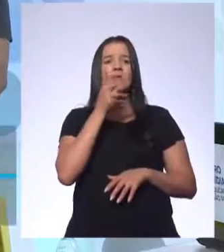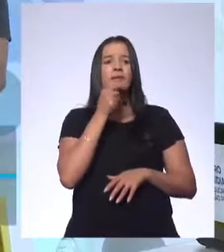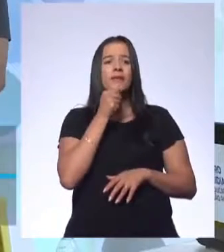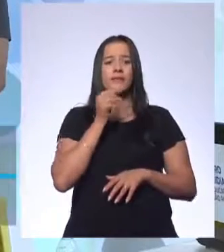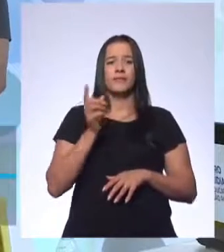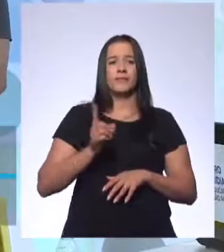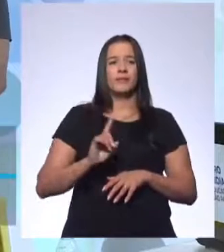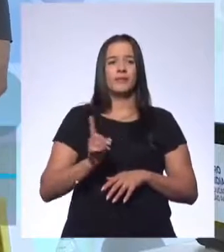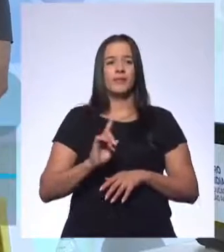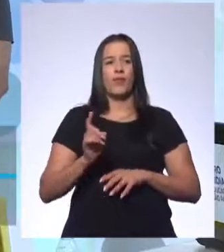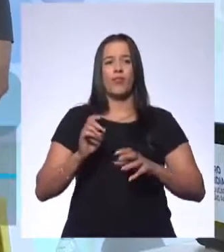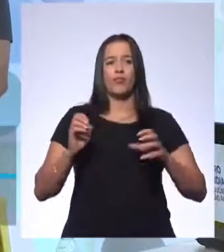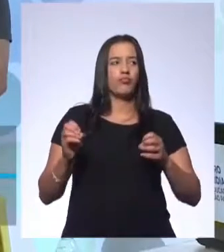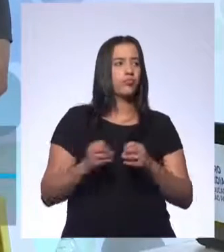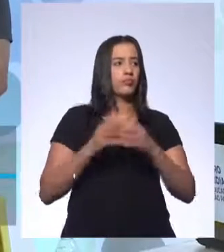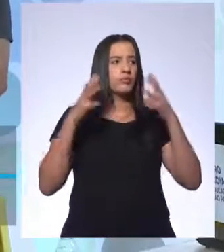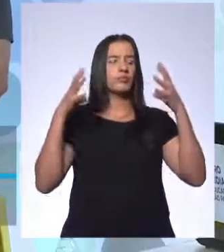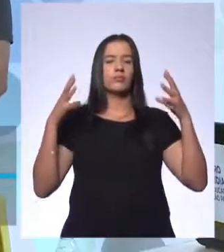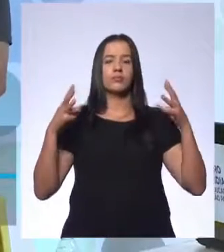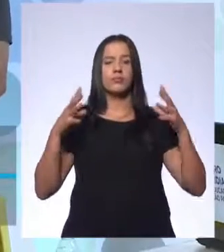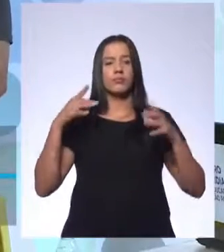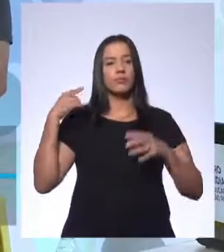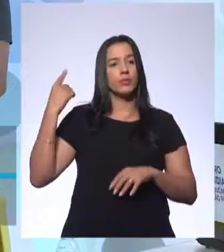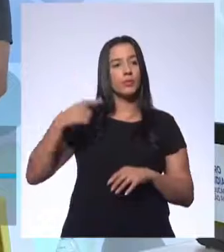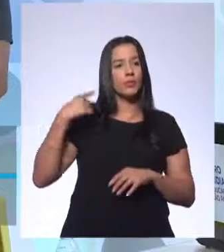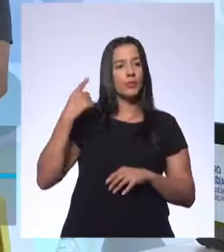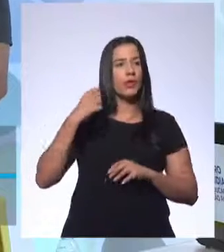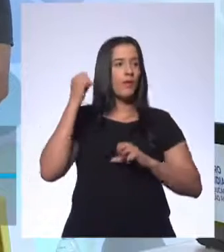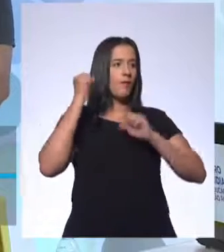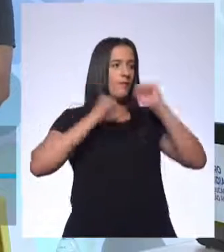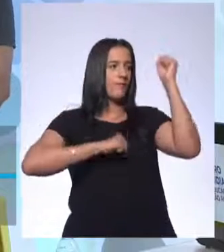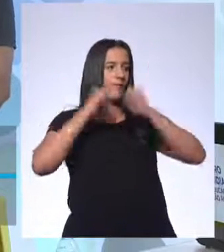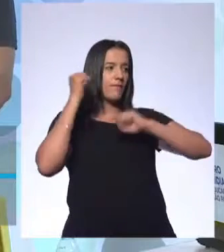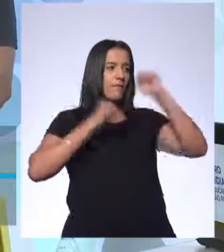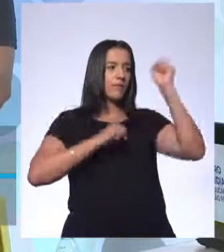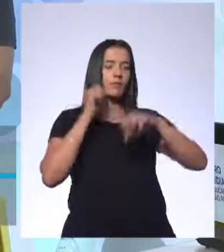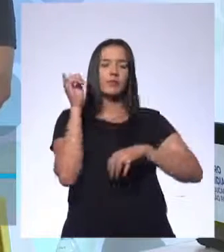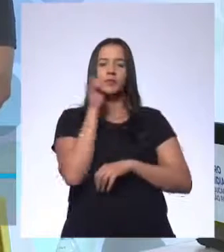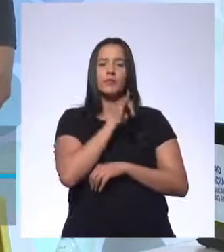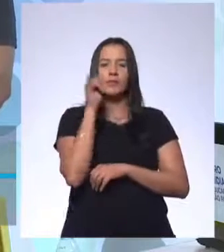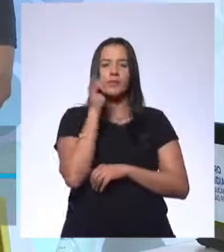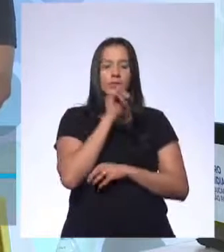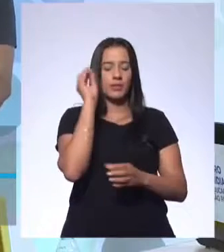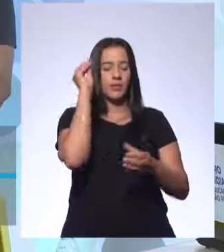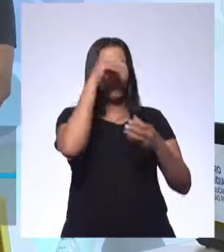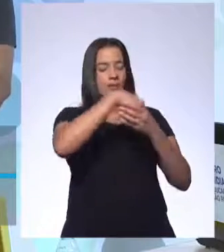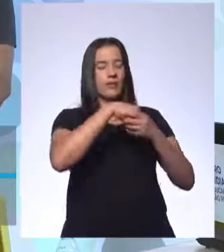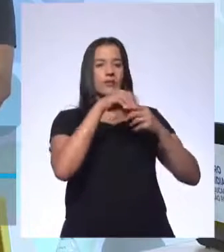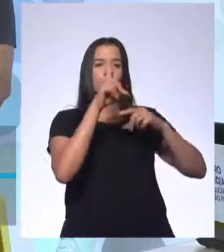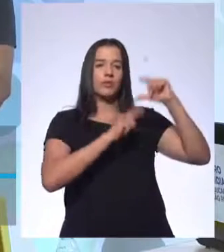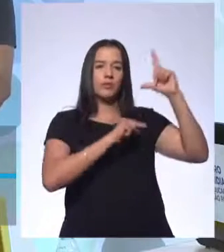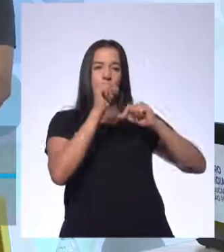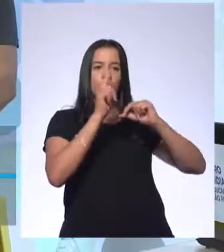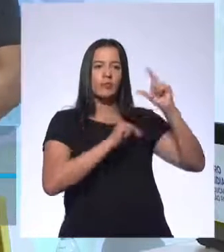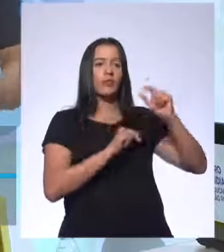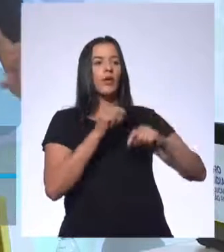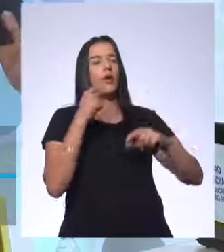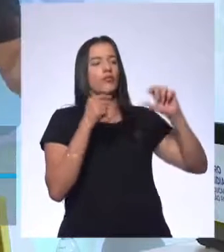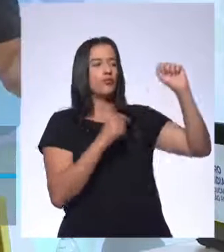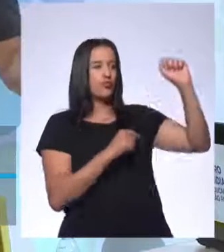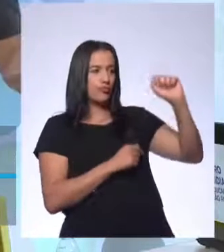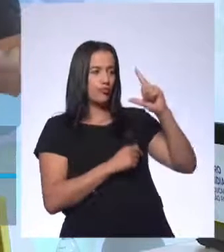uma explosão, é uma coisa maluca, fábrica de energia dentro das estrelas. O Sol é constituído basicamente